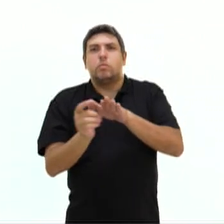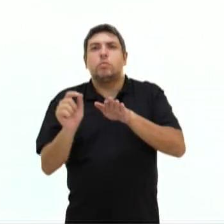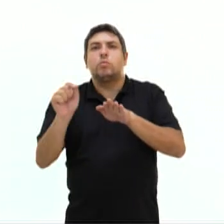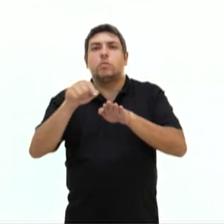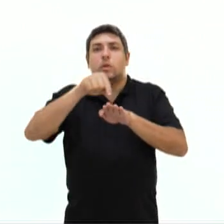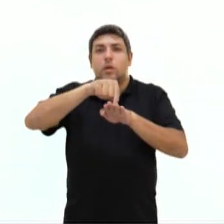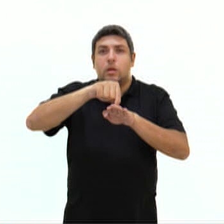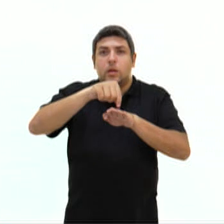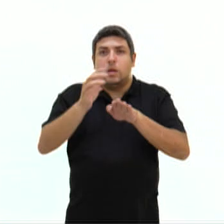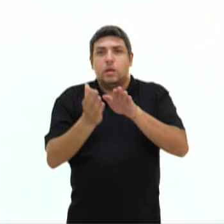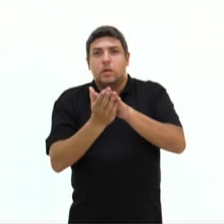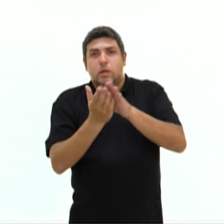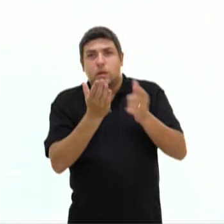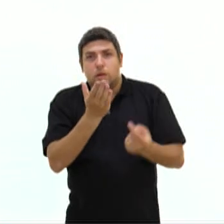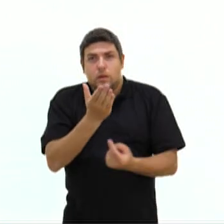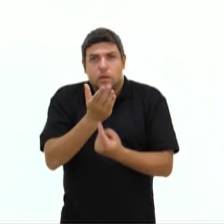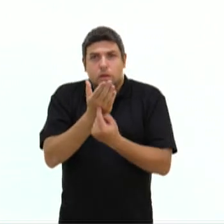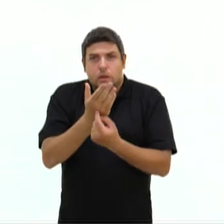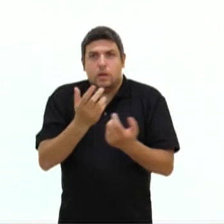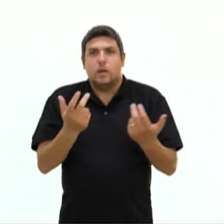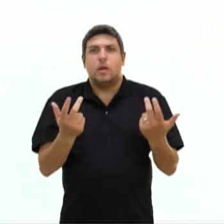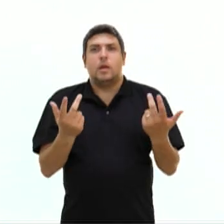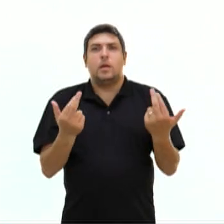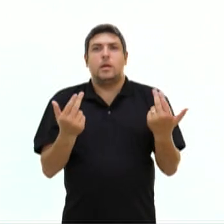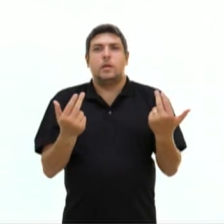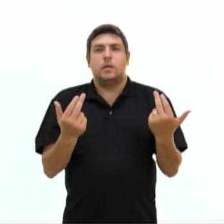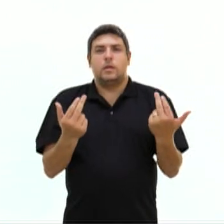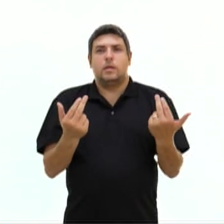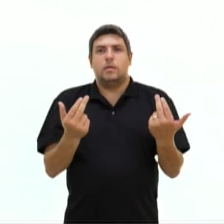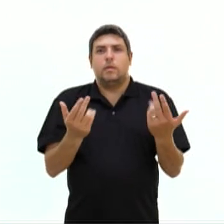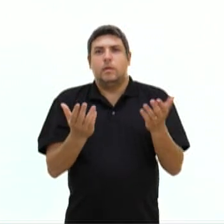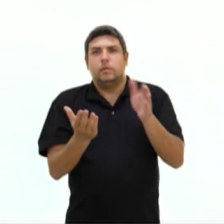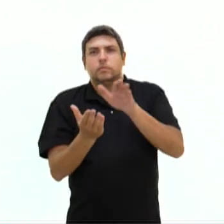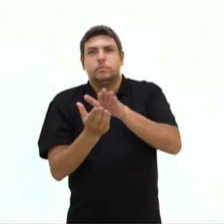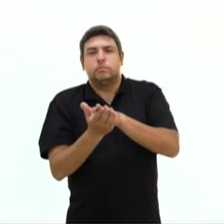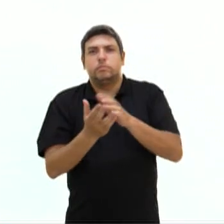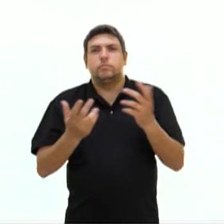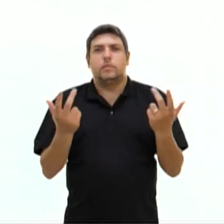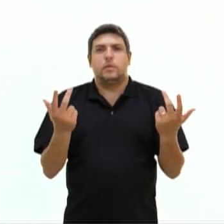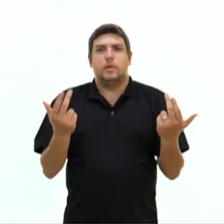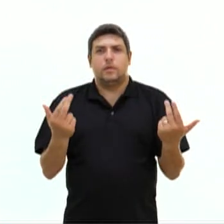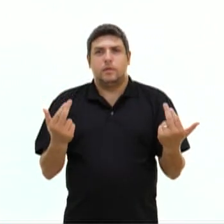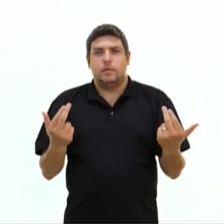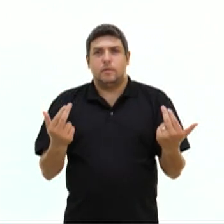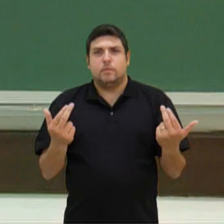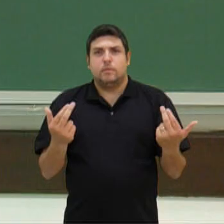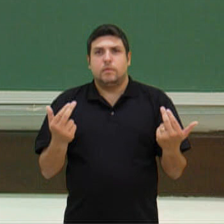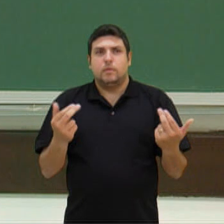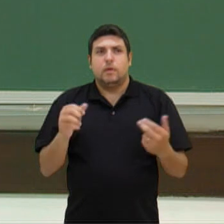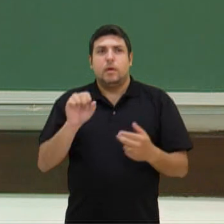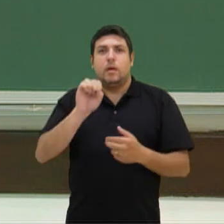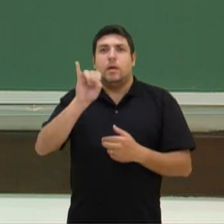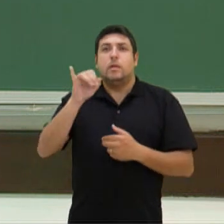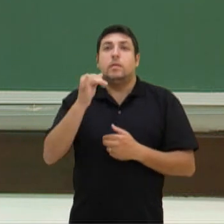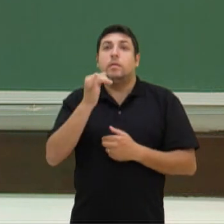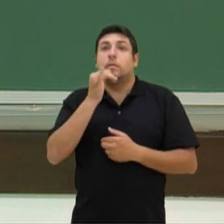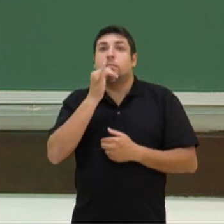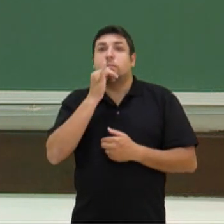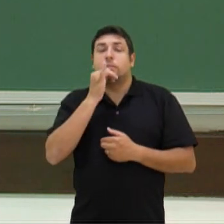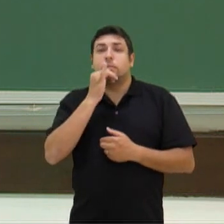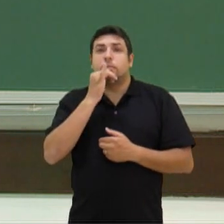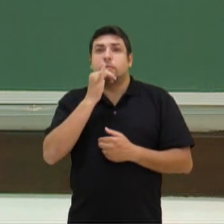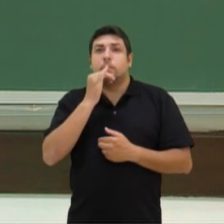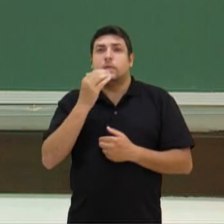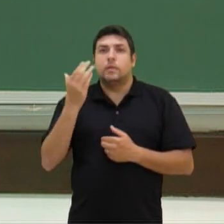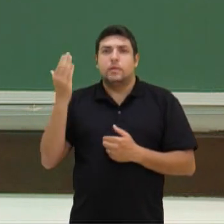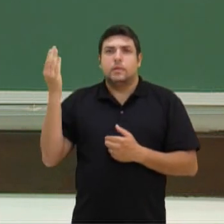linha, as duas partes se sobreponham e coincidem. Então, se você pegar esse exemplo aqui embaixo, veja que